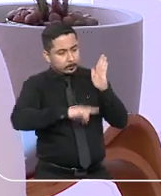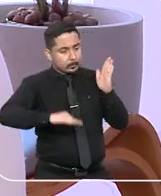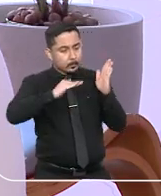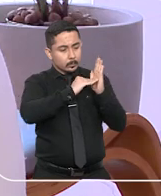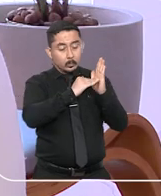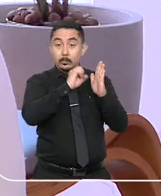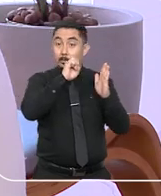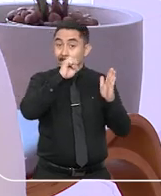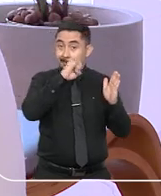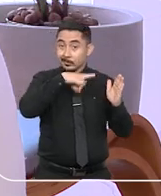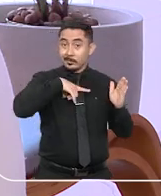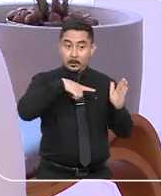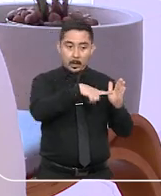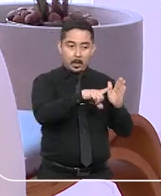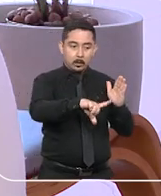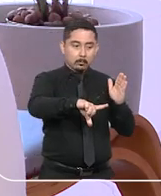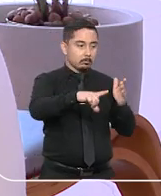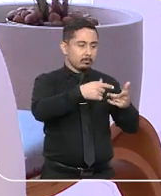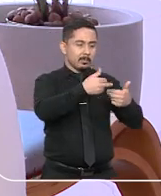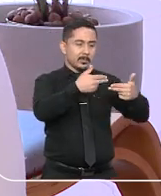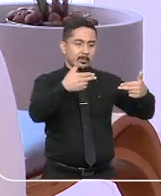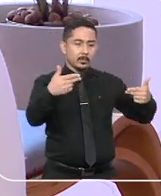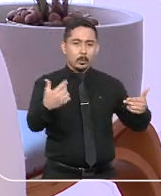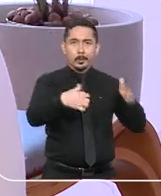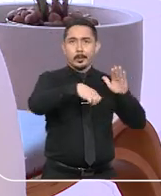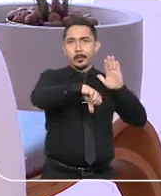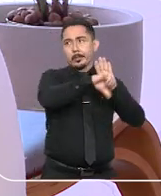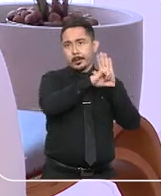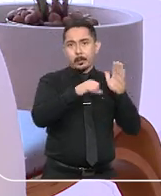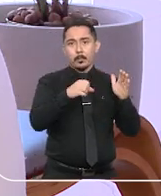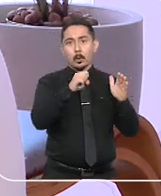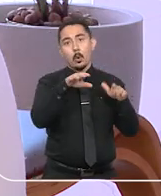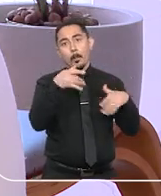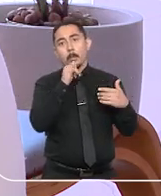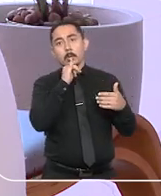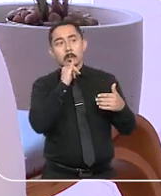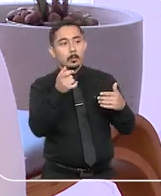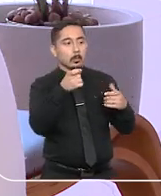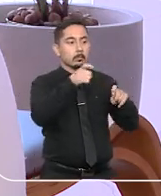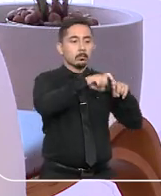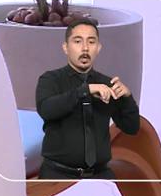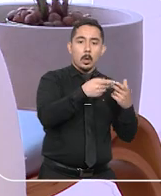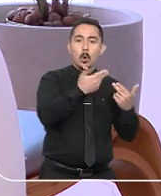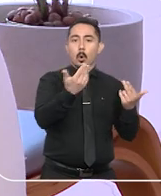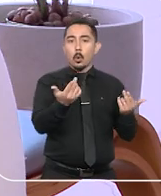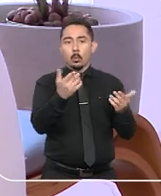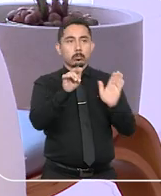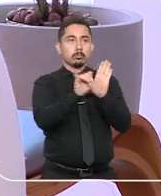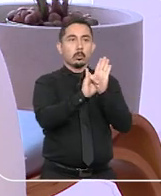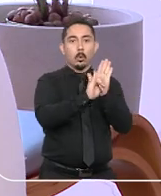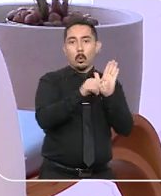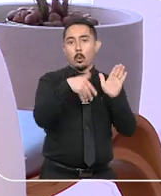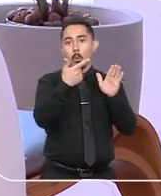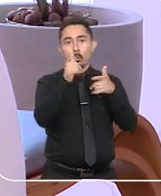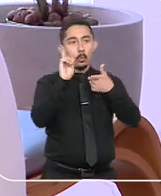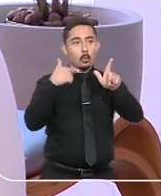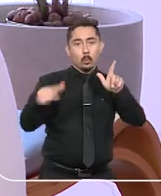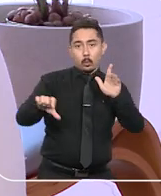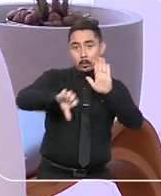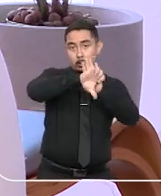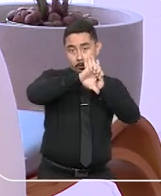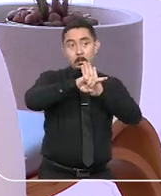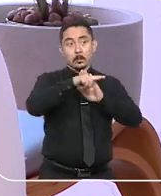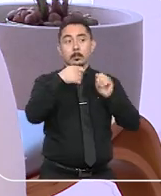fiscalização prévia apenas se houver conteúdo ilícito. Então, se houver conteúdo sexual, ou conteúdo de drogas, ou conteúdo